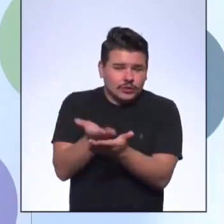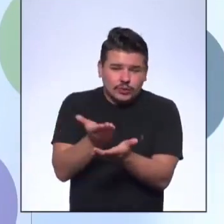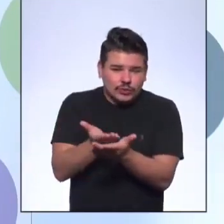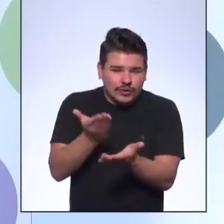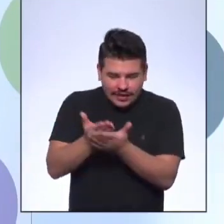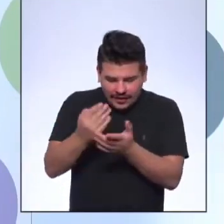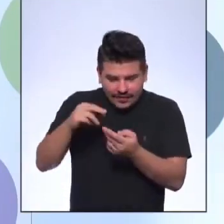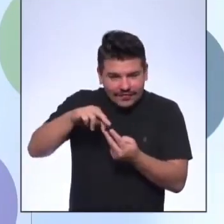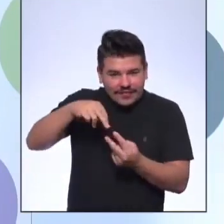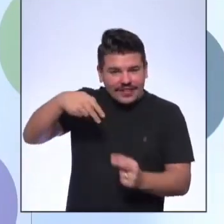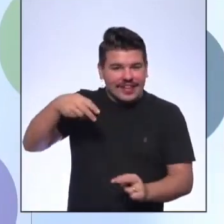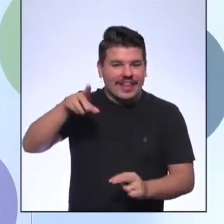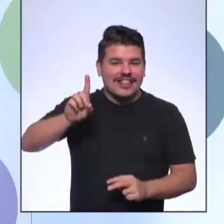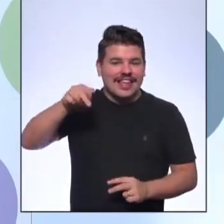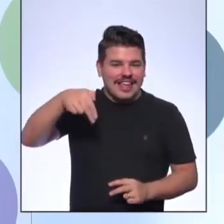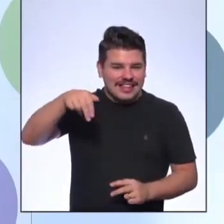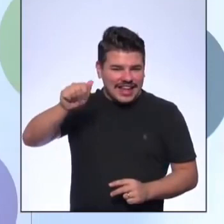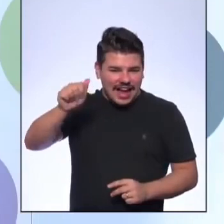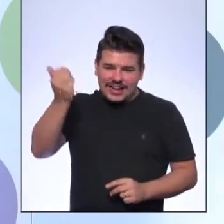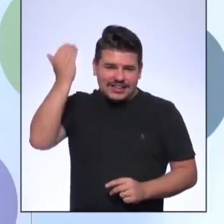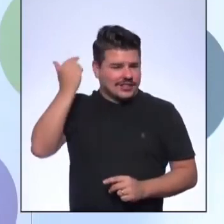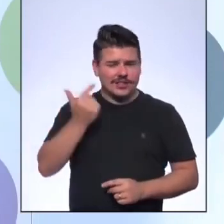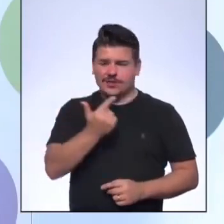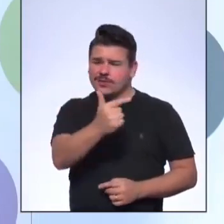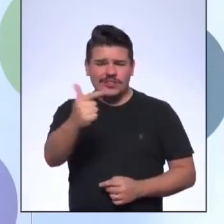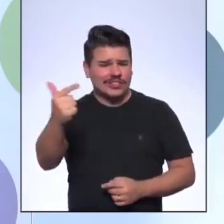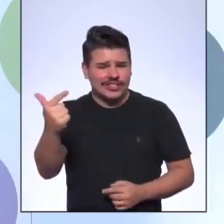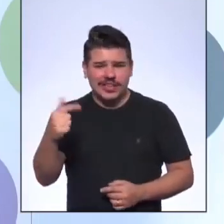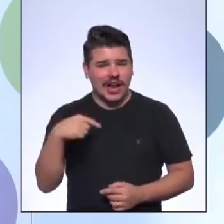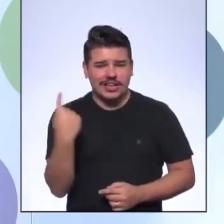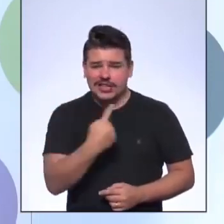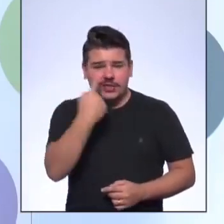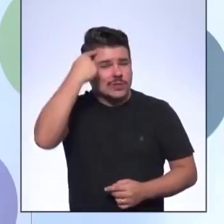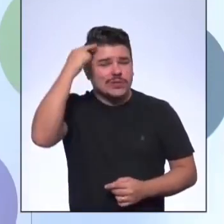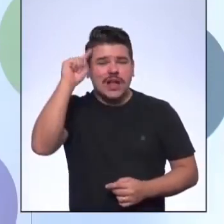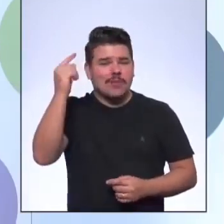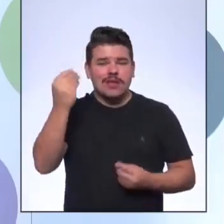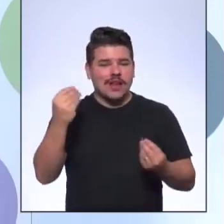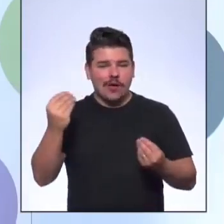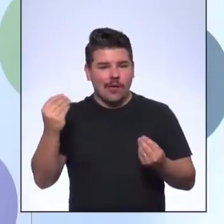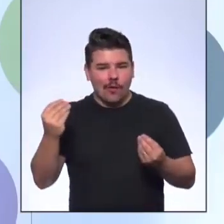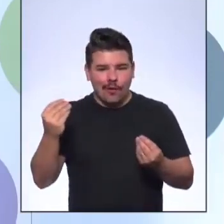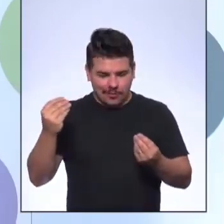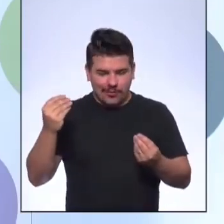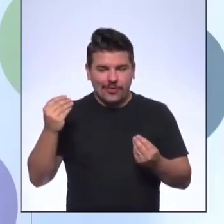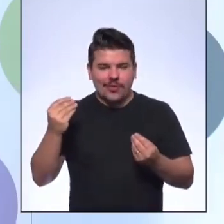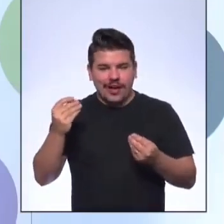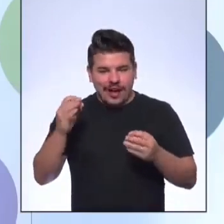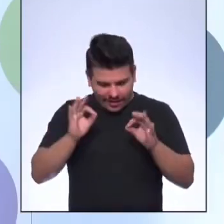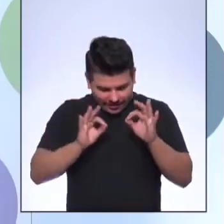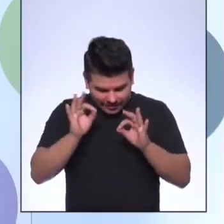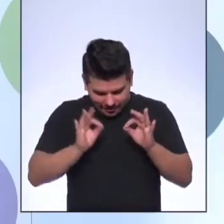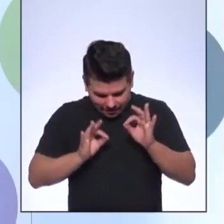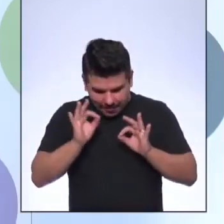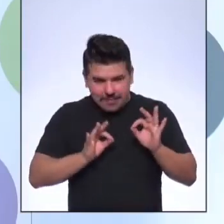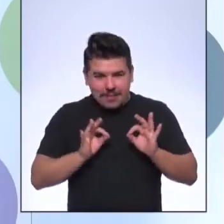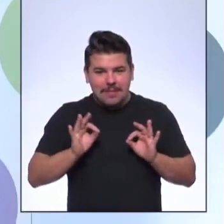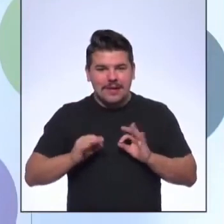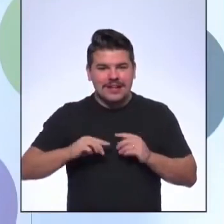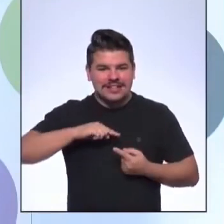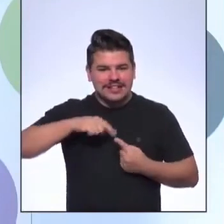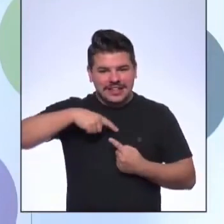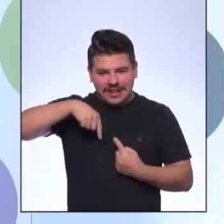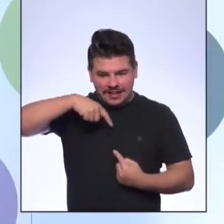DNA, não tinha nada disso. A gente não sabia como que acontecia a divisão celular. Então, era uma outra época